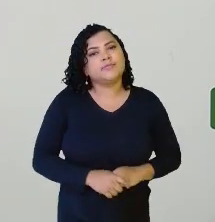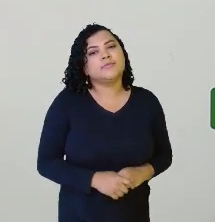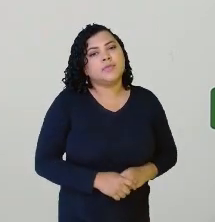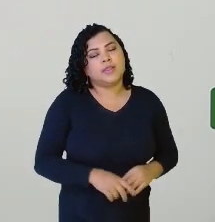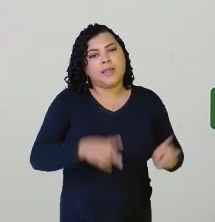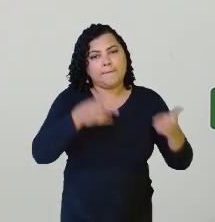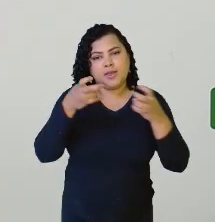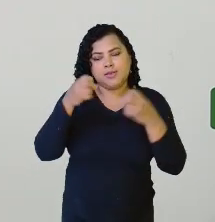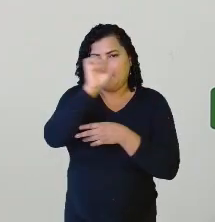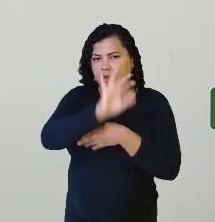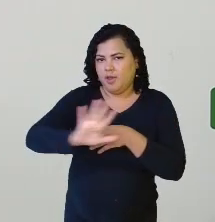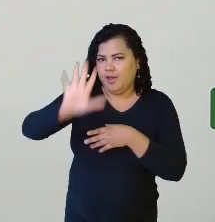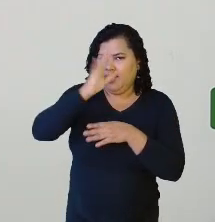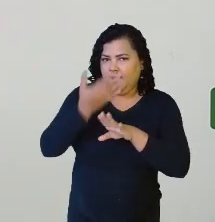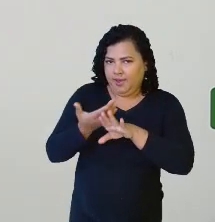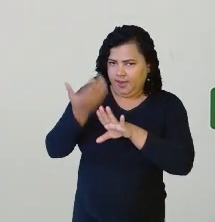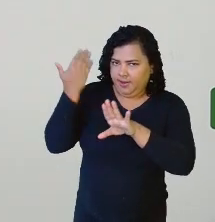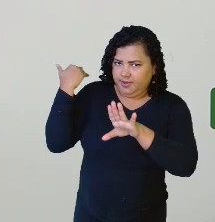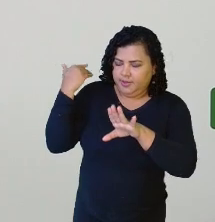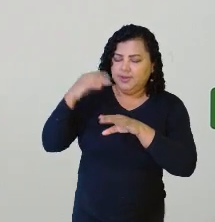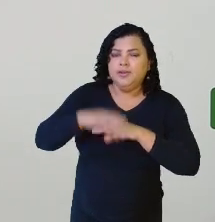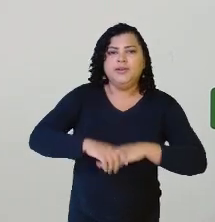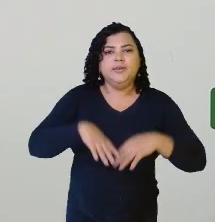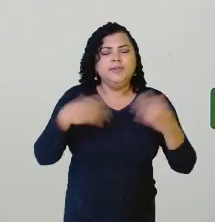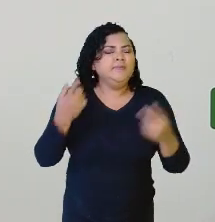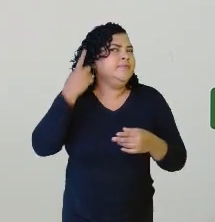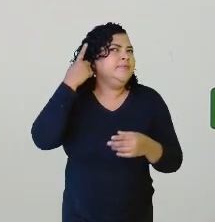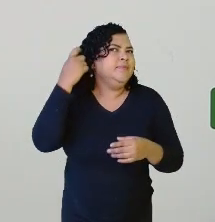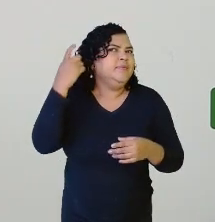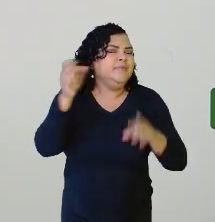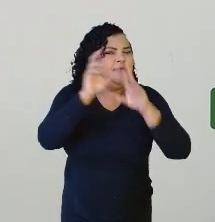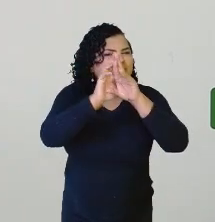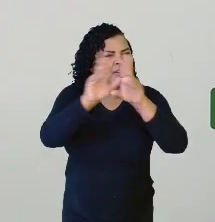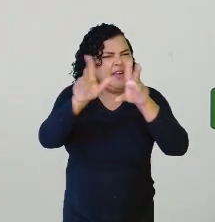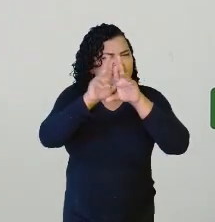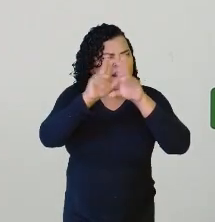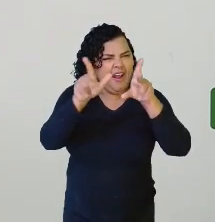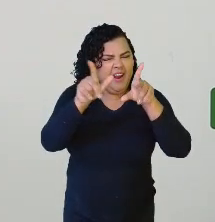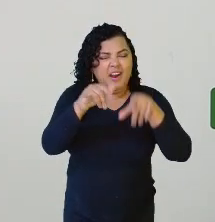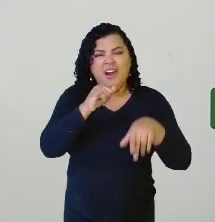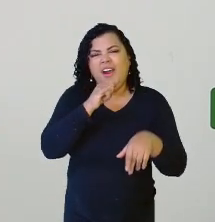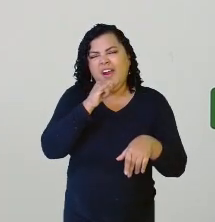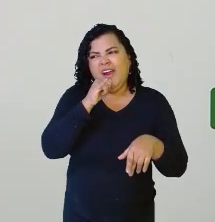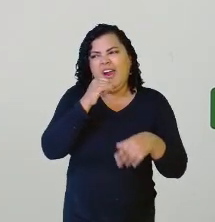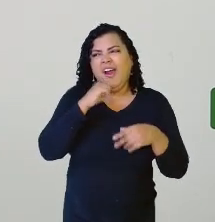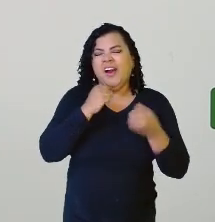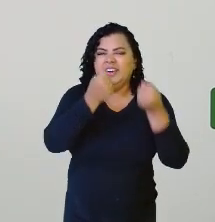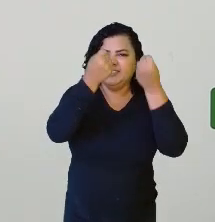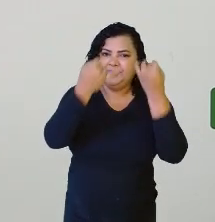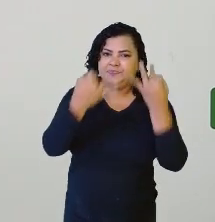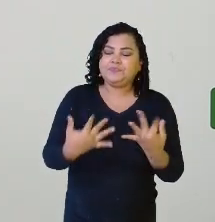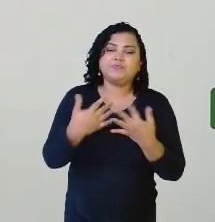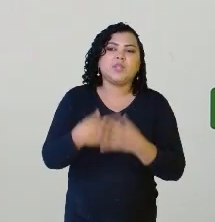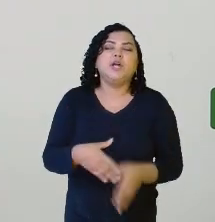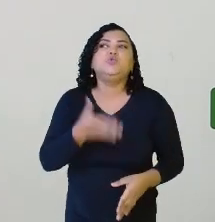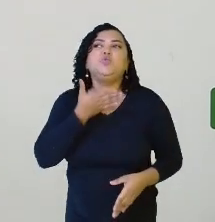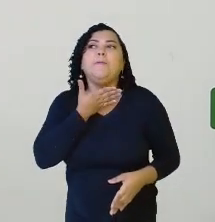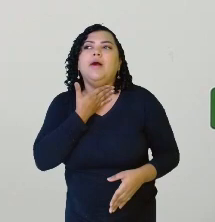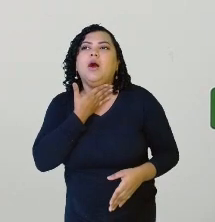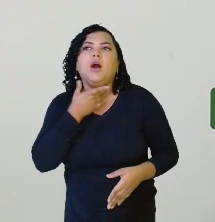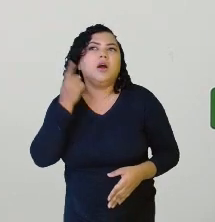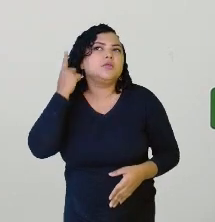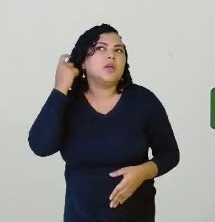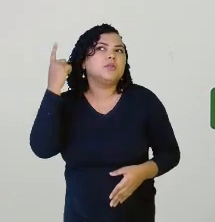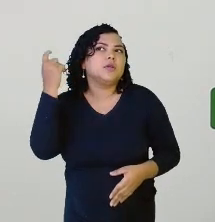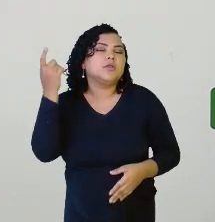imagem anterior, né? Então, são sons diferentes. Quando a gente fala em timbre, eu estou falando na sonoridade que é diferenciada